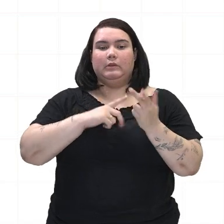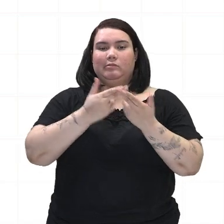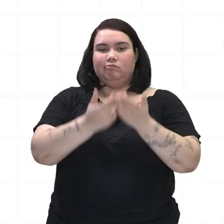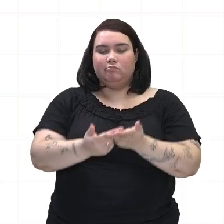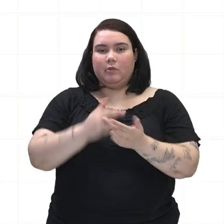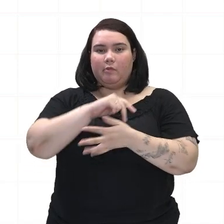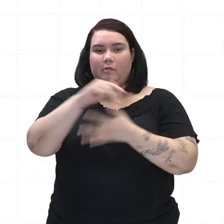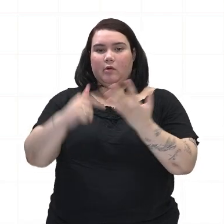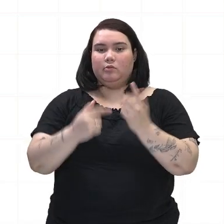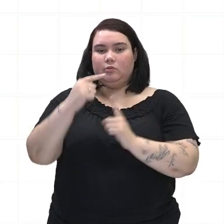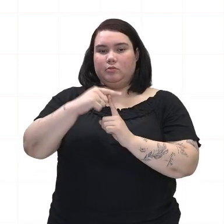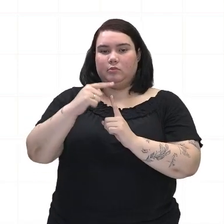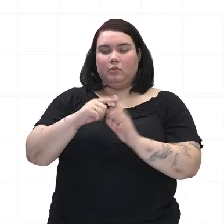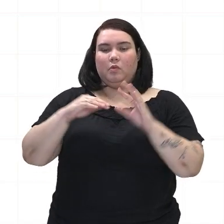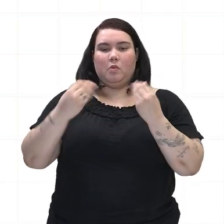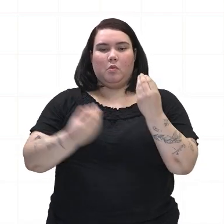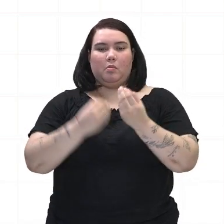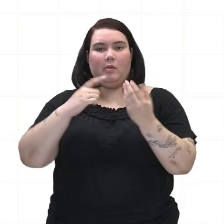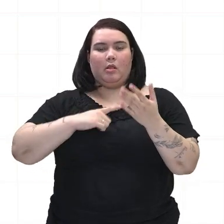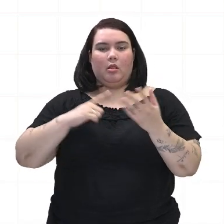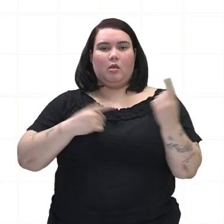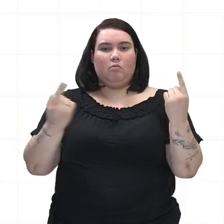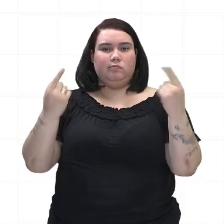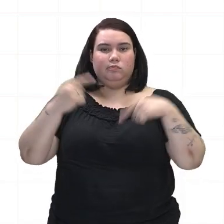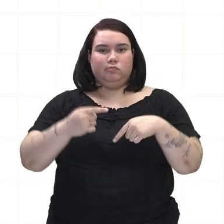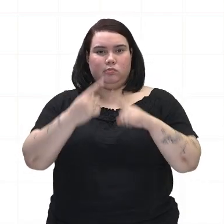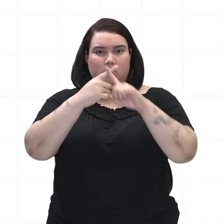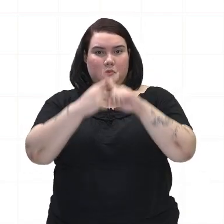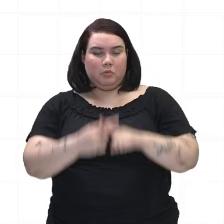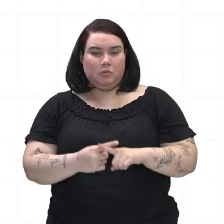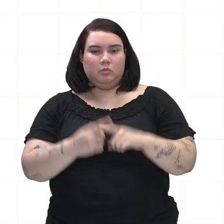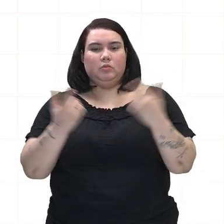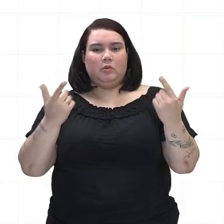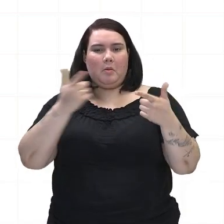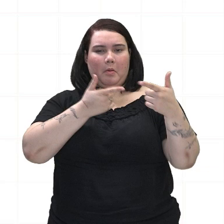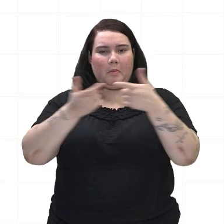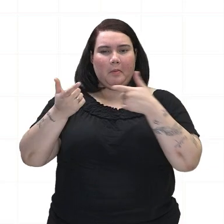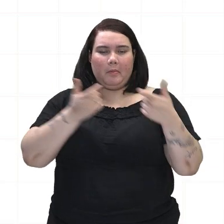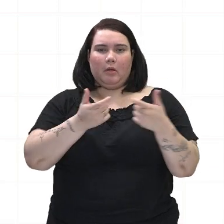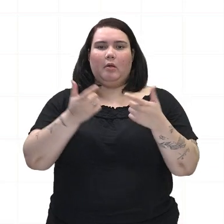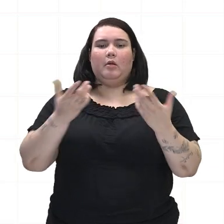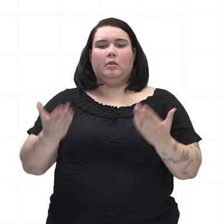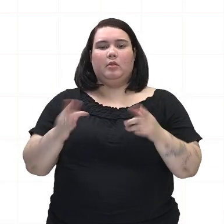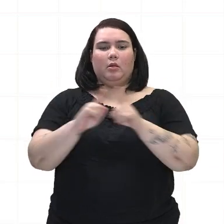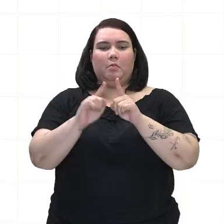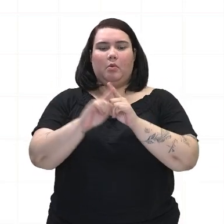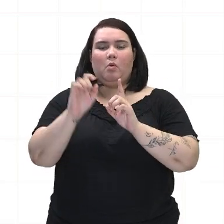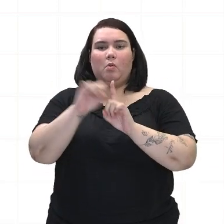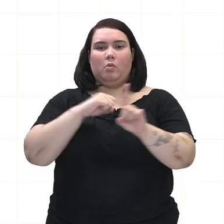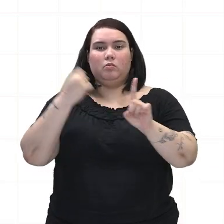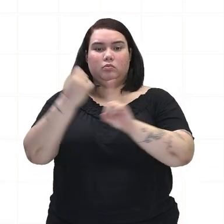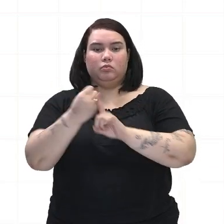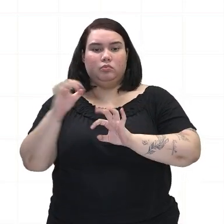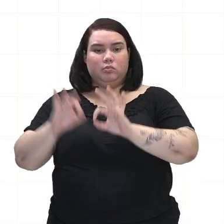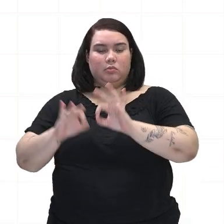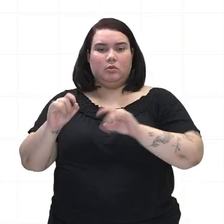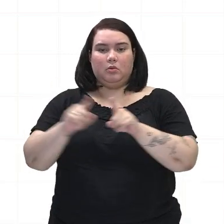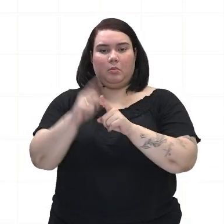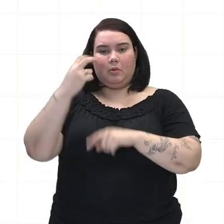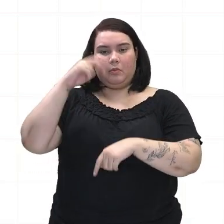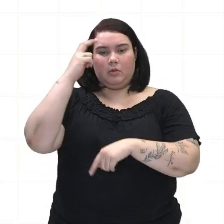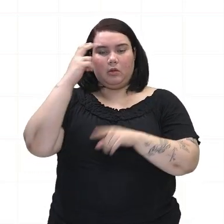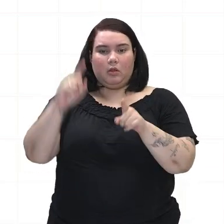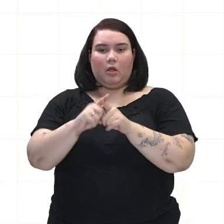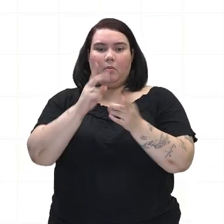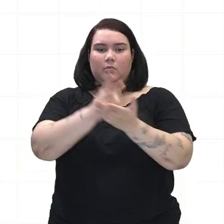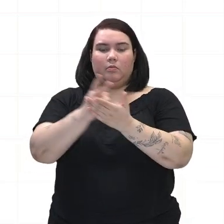diversas formas, através da luta armada, da organização social e cultural e da preservação de